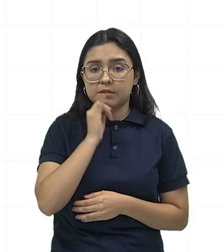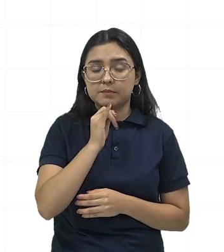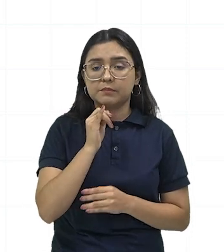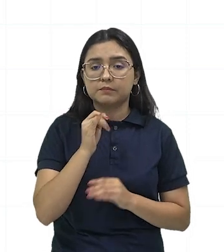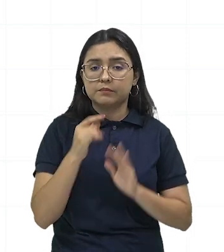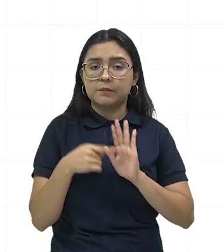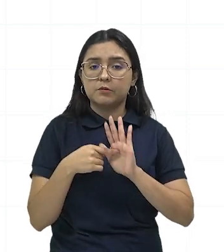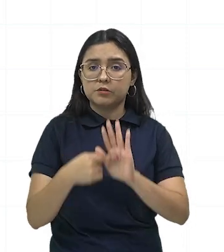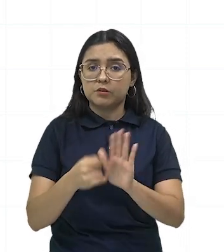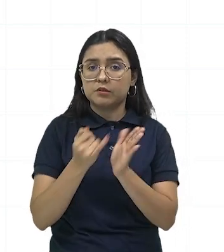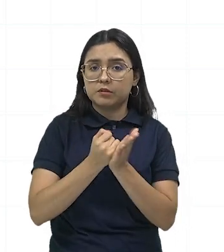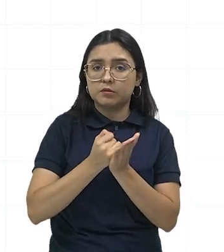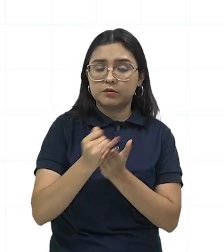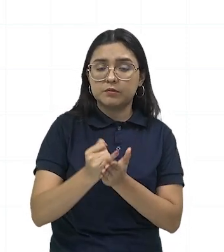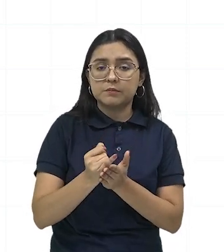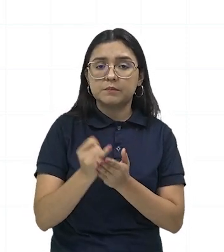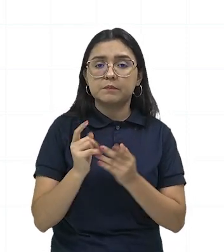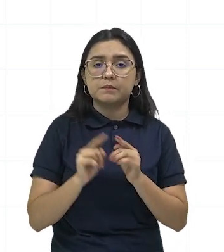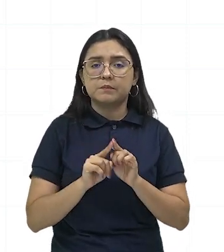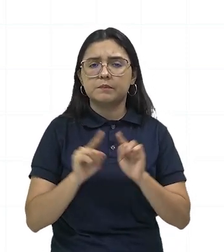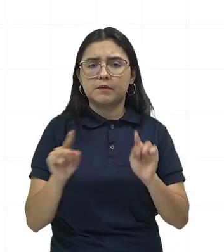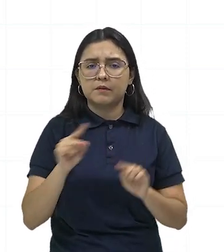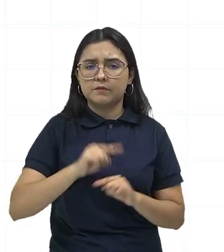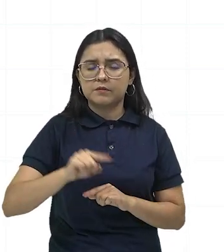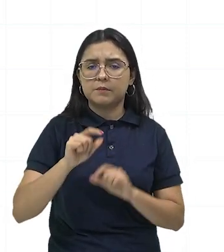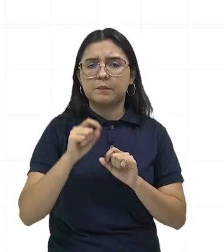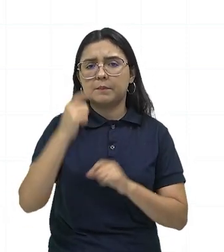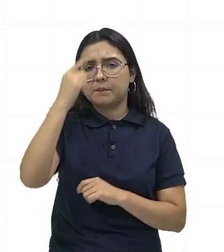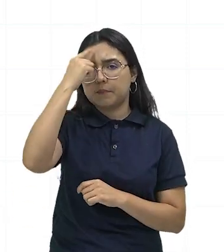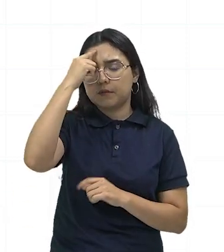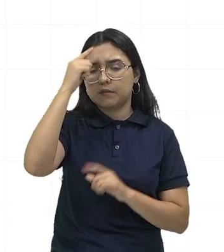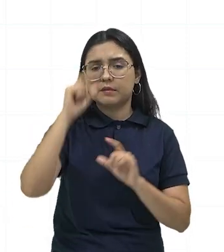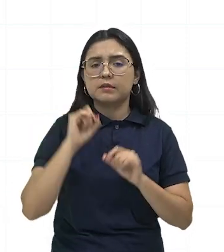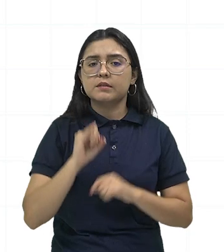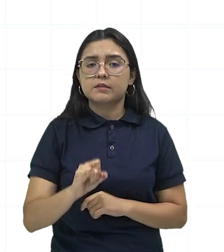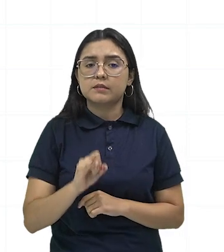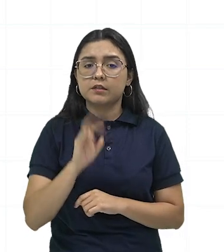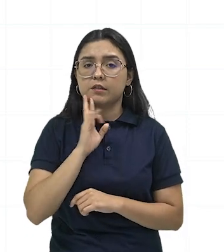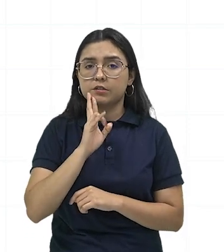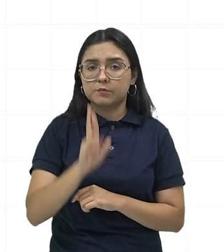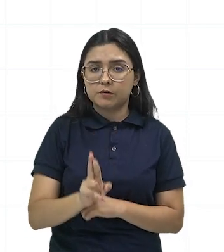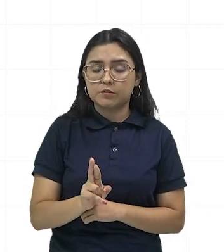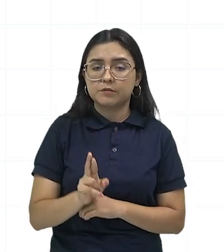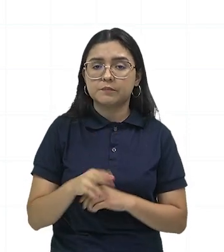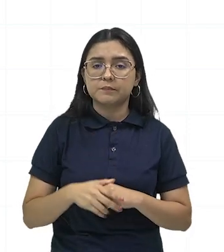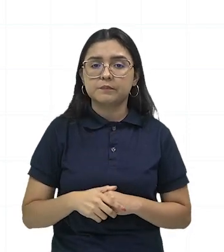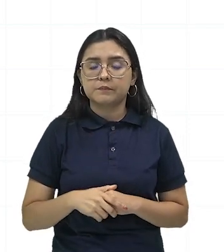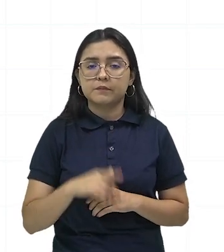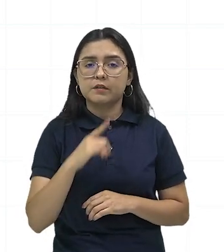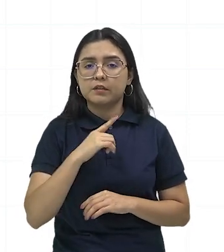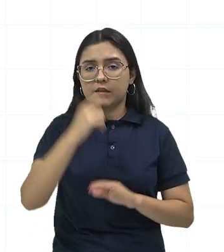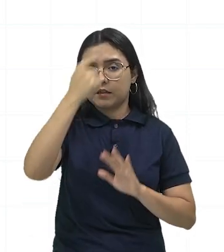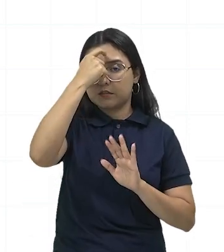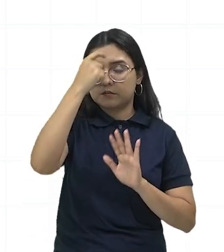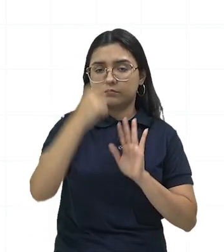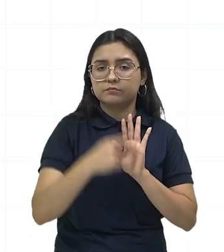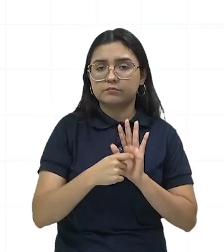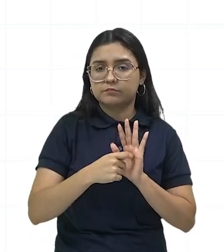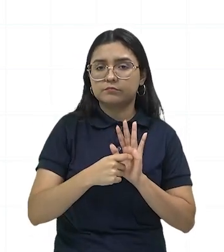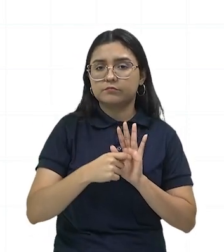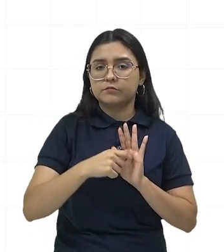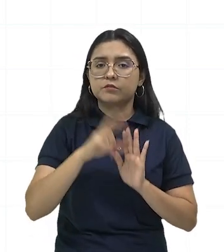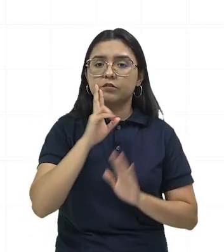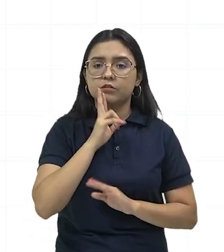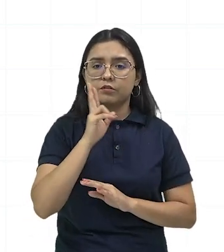está na nossa introdução. Mas ao mesmo tempo você pode pensar, e se as respostas que você tem de um chat de inteligência artificial começam a